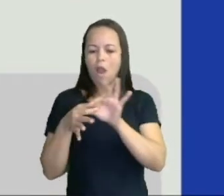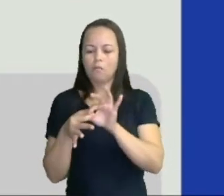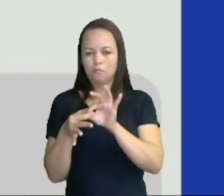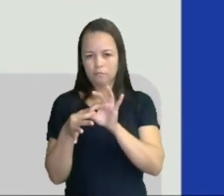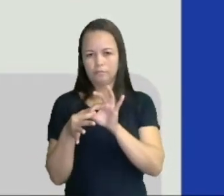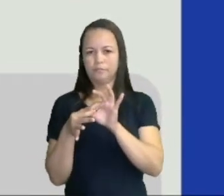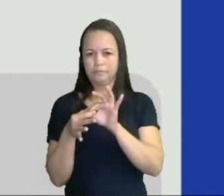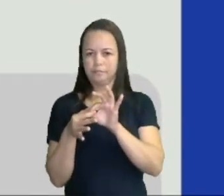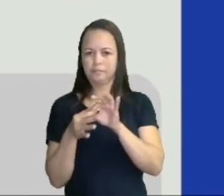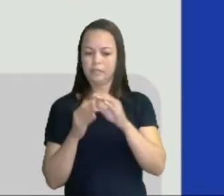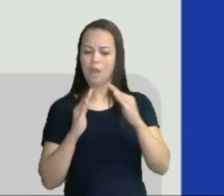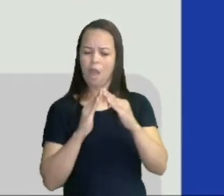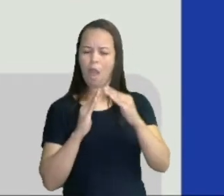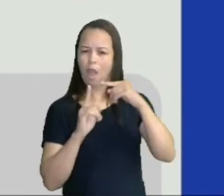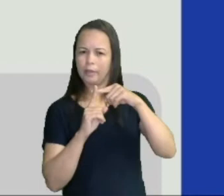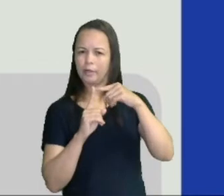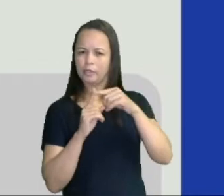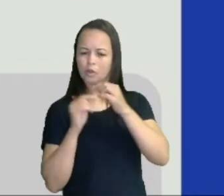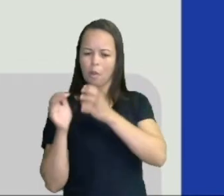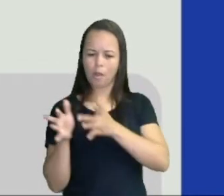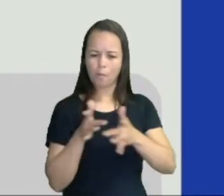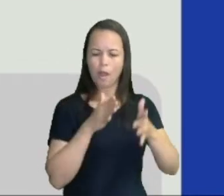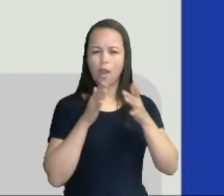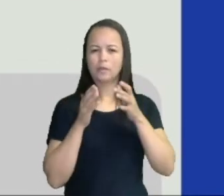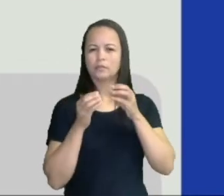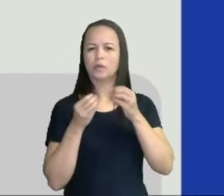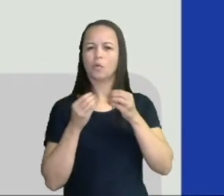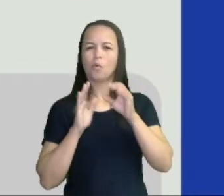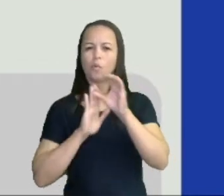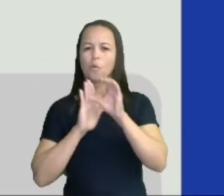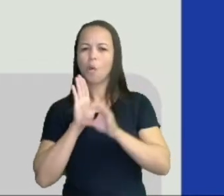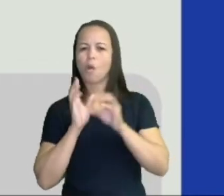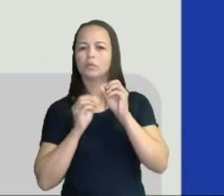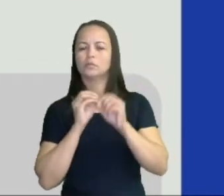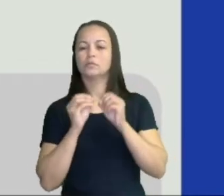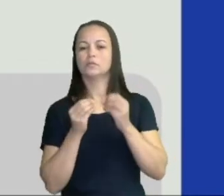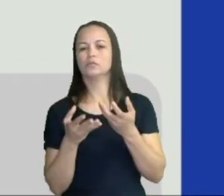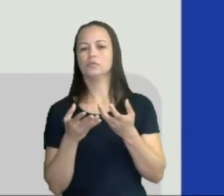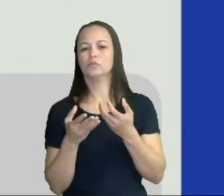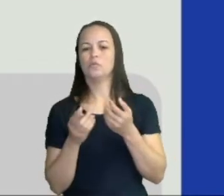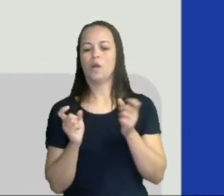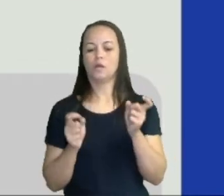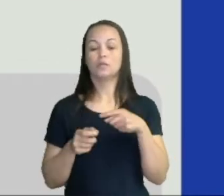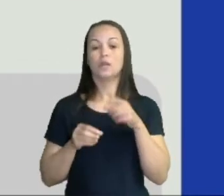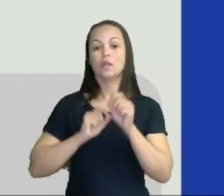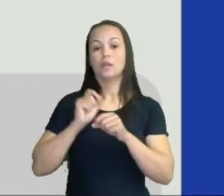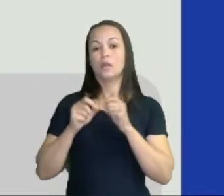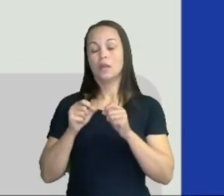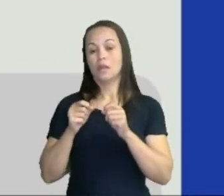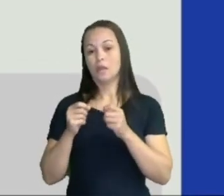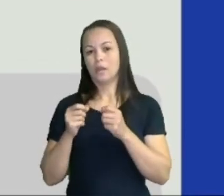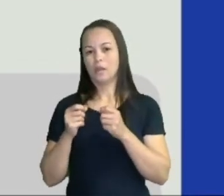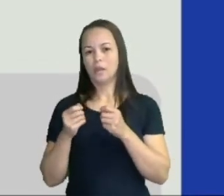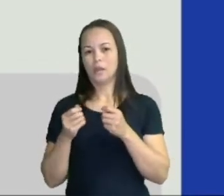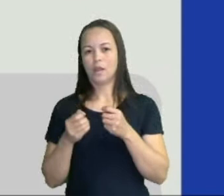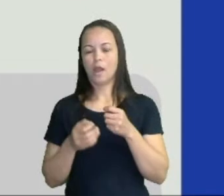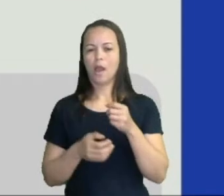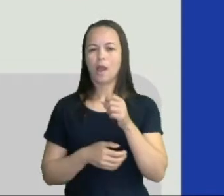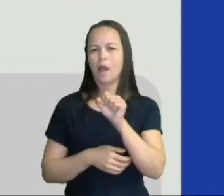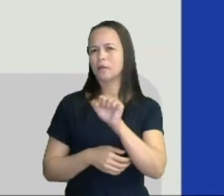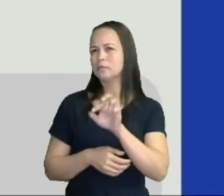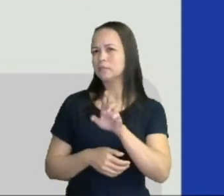igreja que passa com o Código Napoleônico a ser, nesse caso a Igreja Católica, a